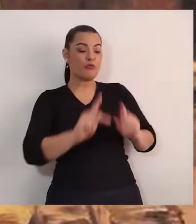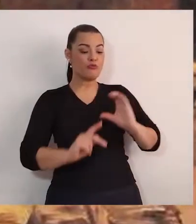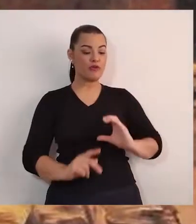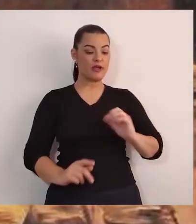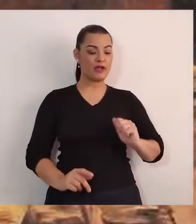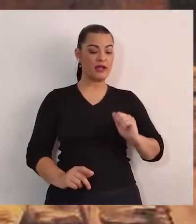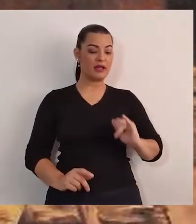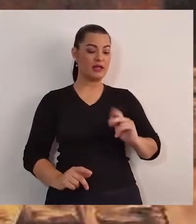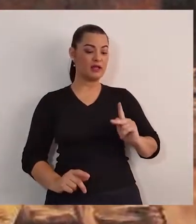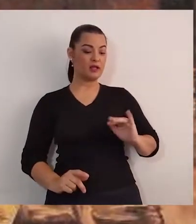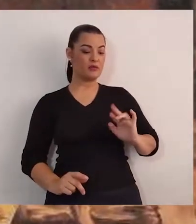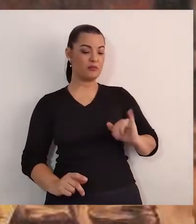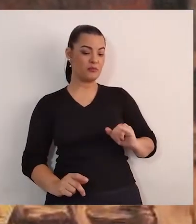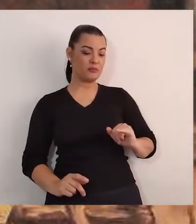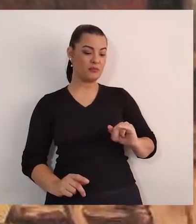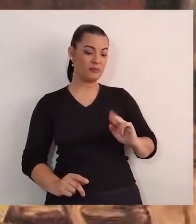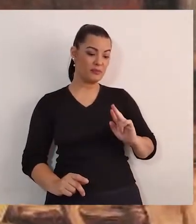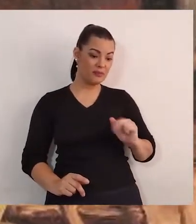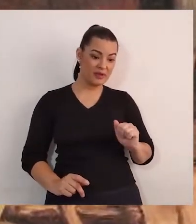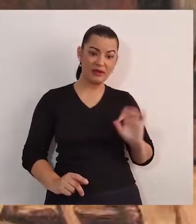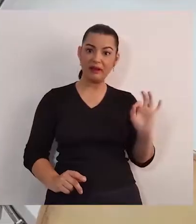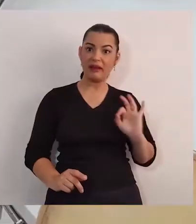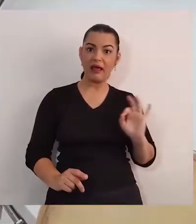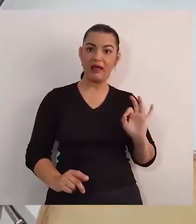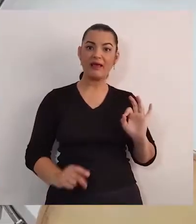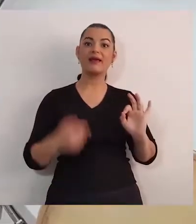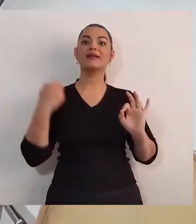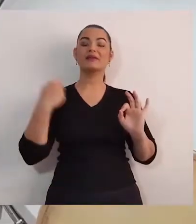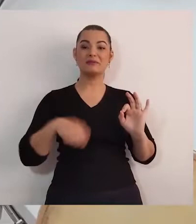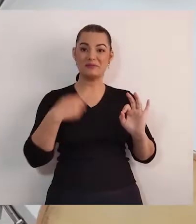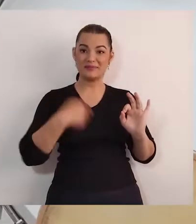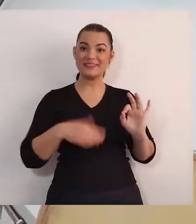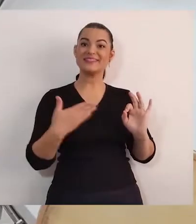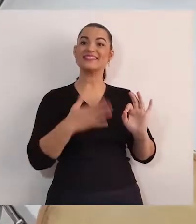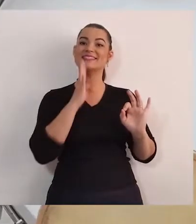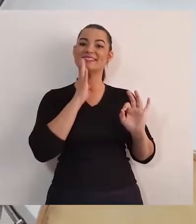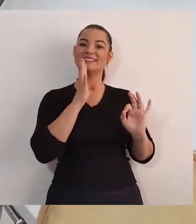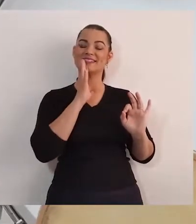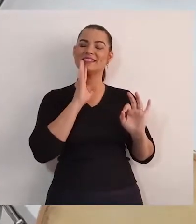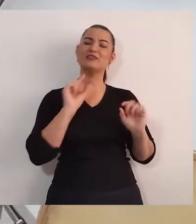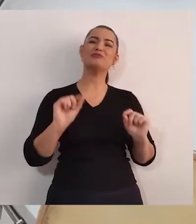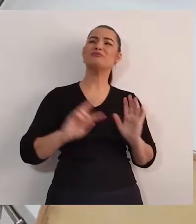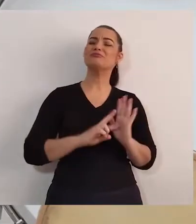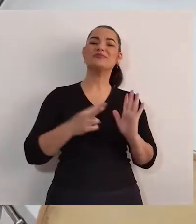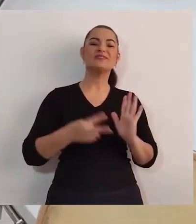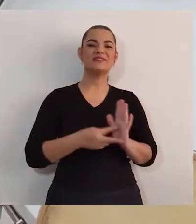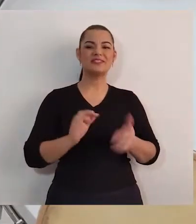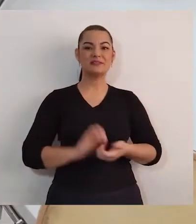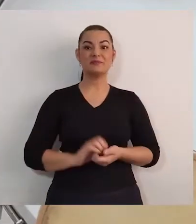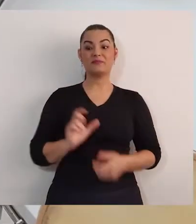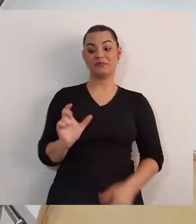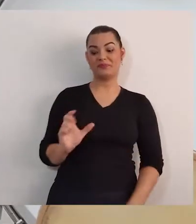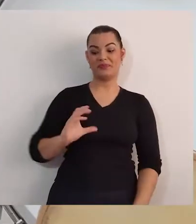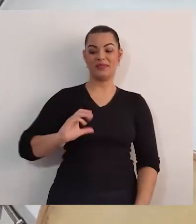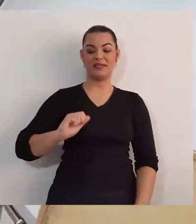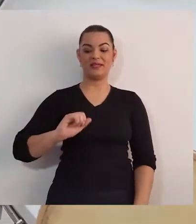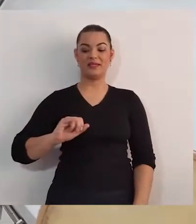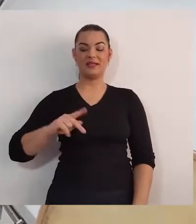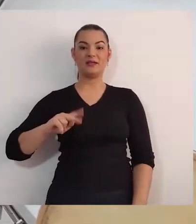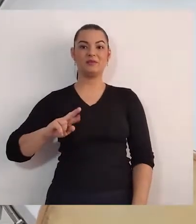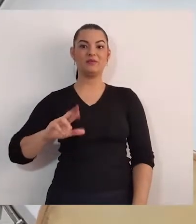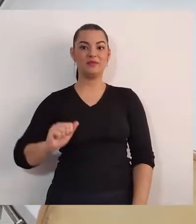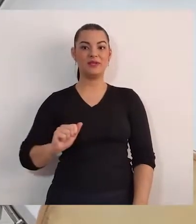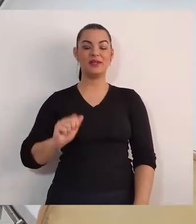afinal, quem são os caipiras? A palavra caipira vem da língua indígena